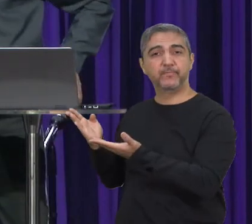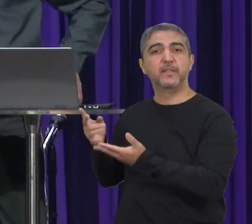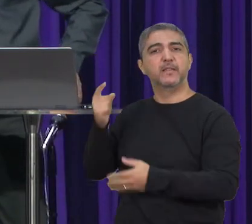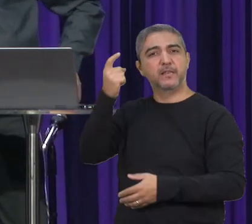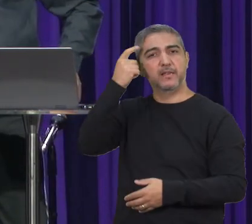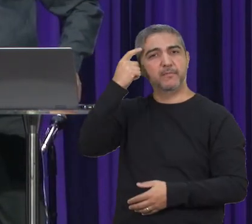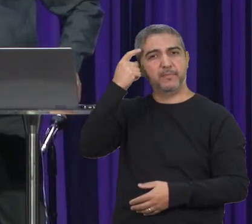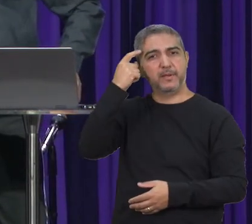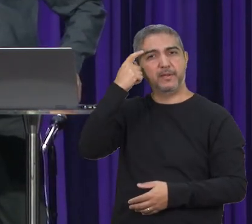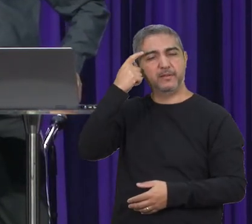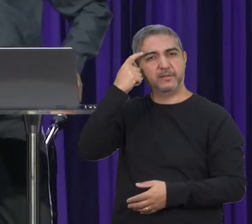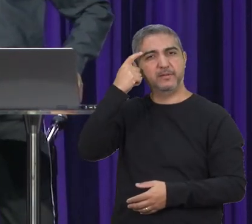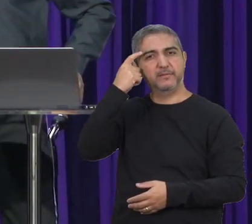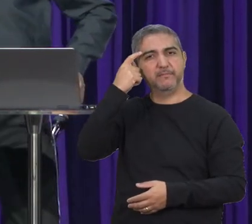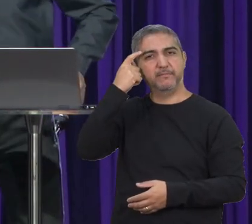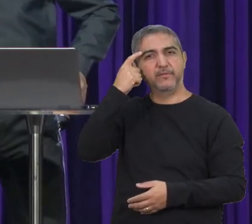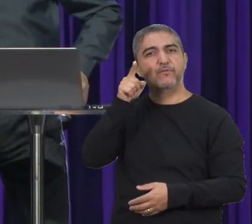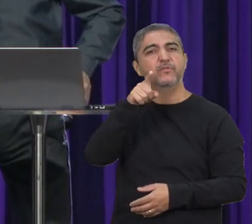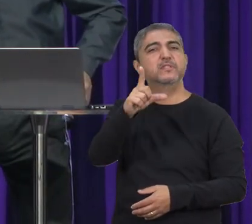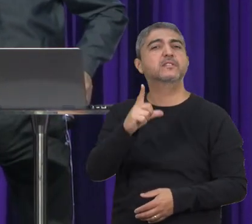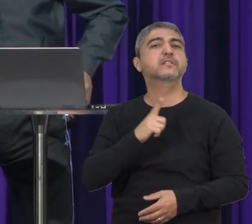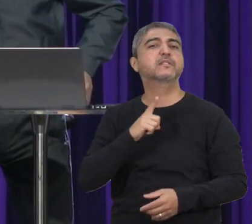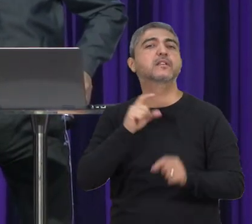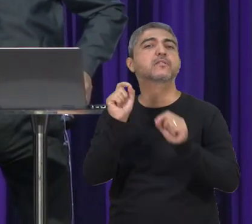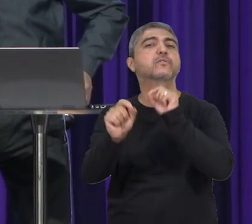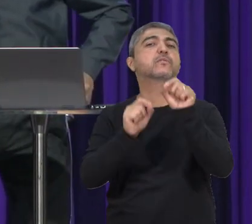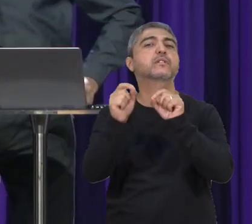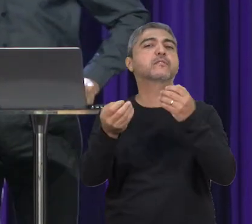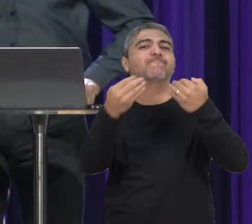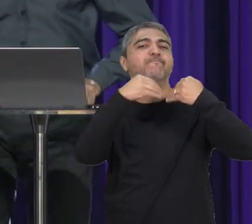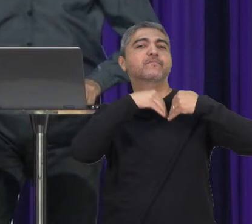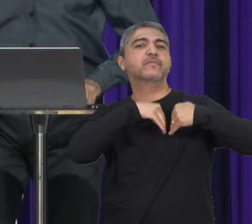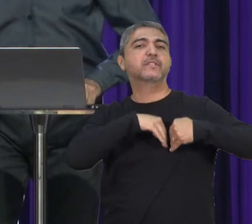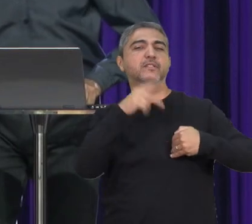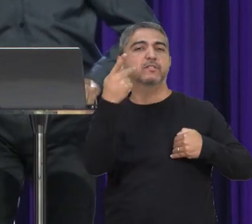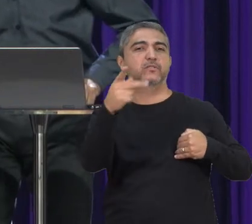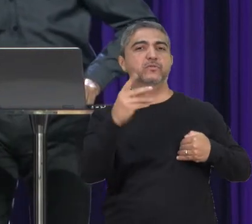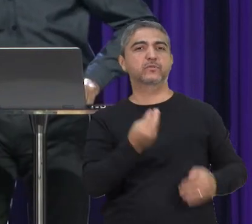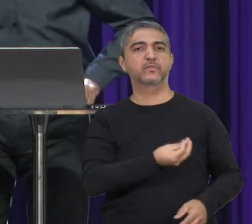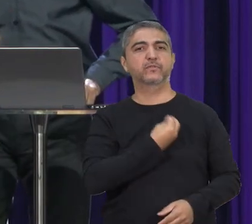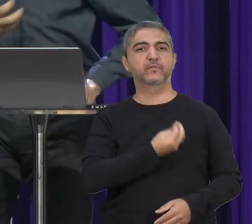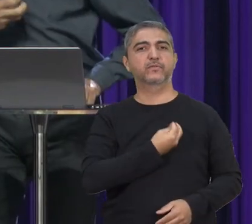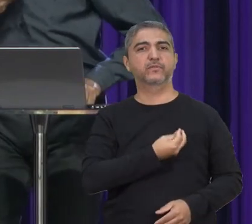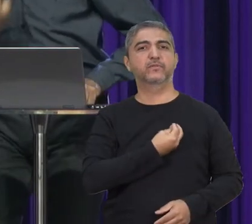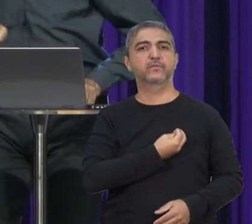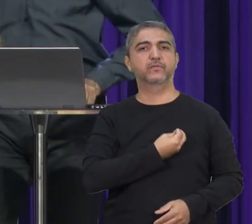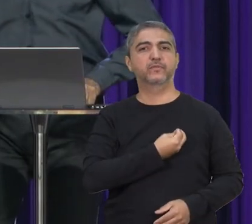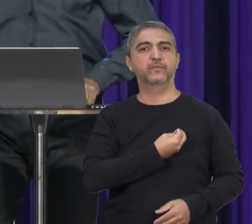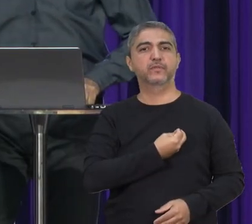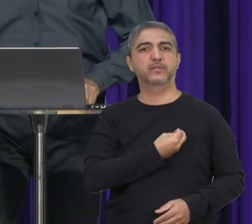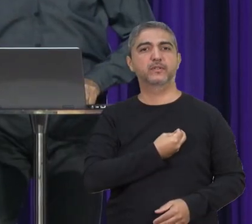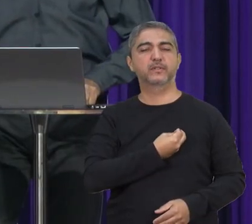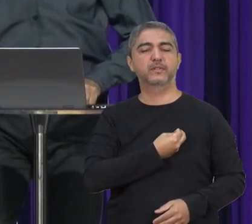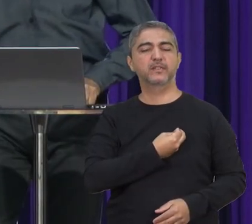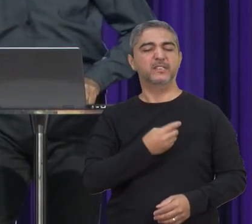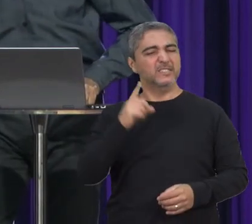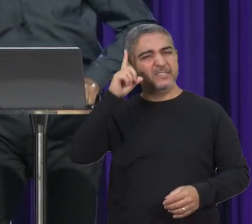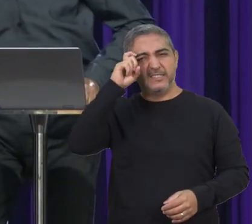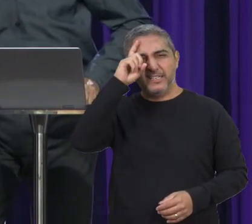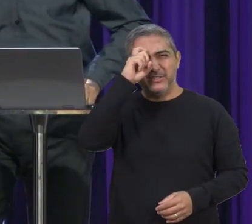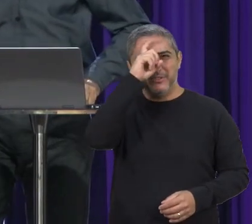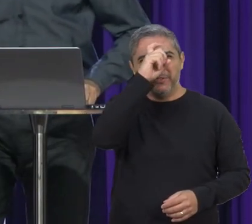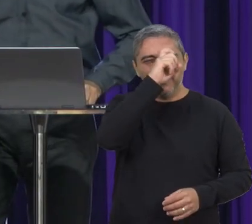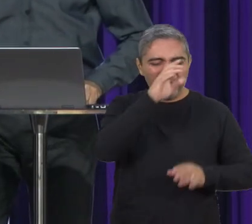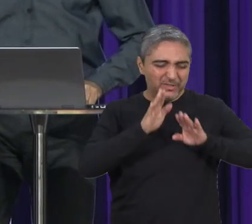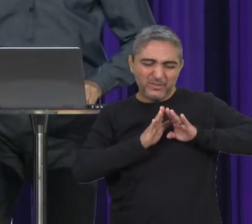luta na vida. E eu não consigo superar isso. Isso está presente, latente no meu coração. É